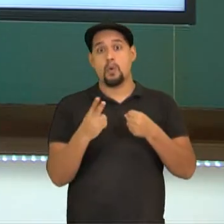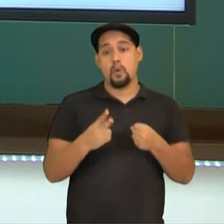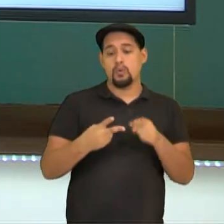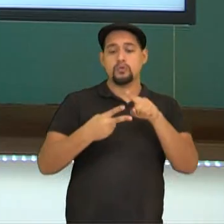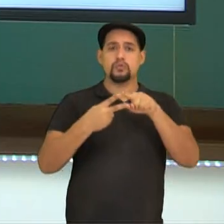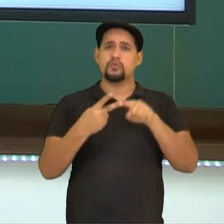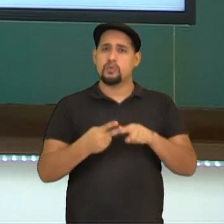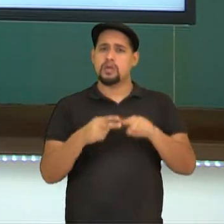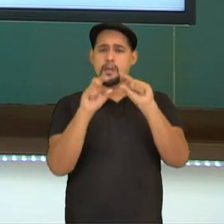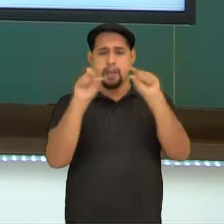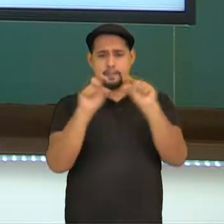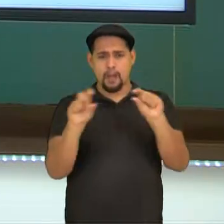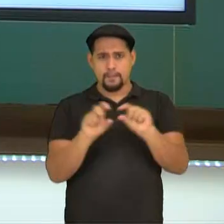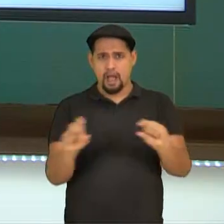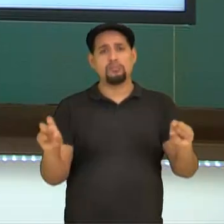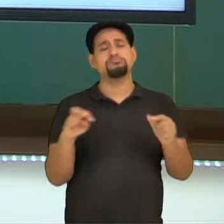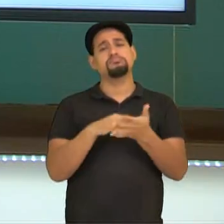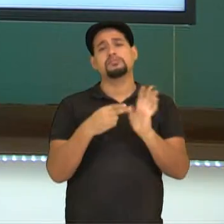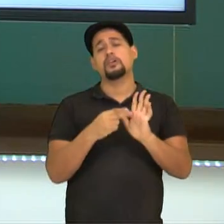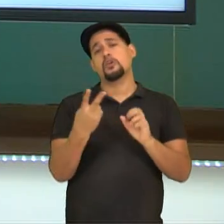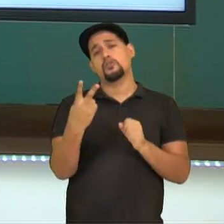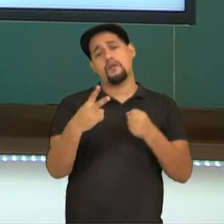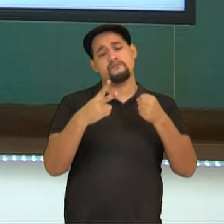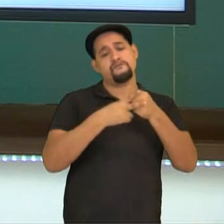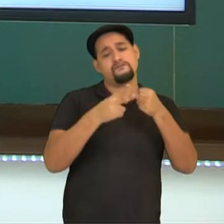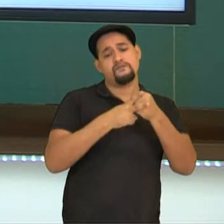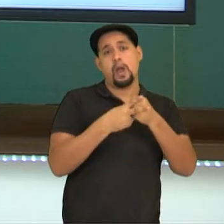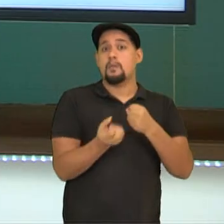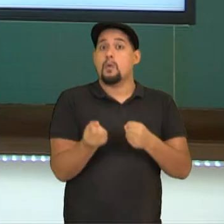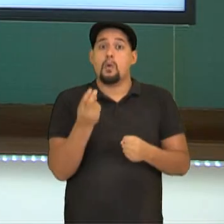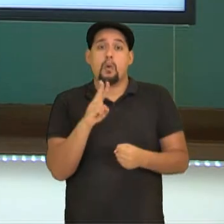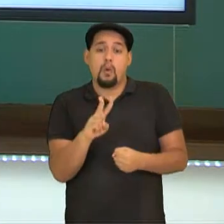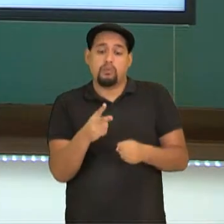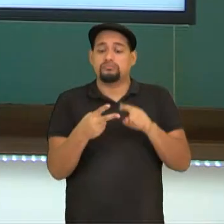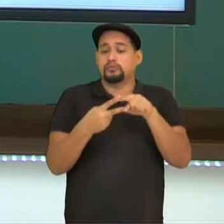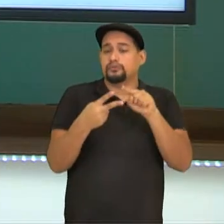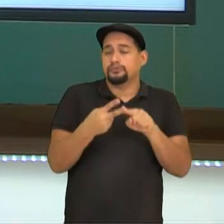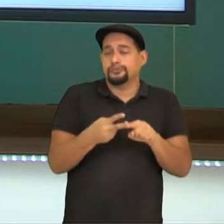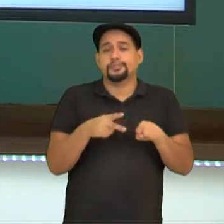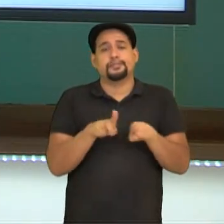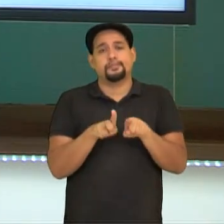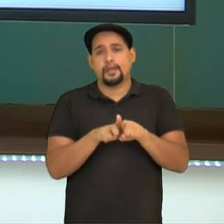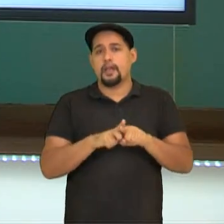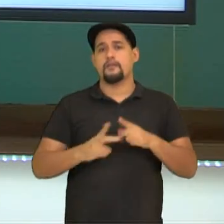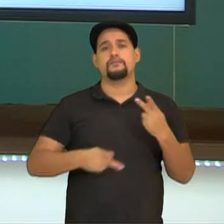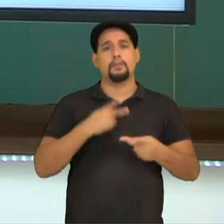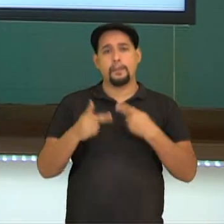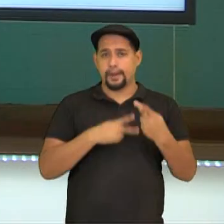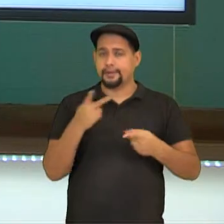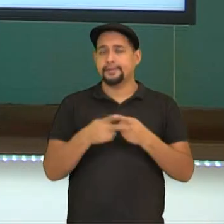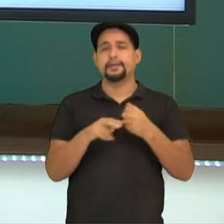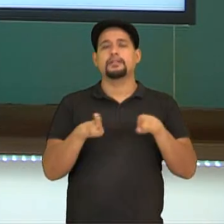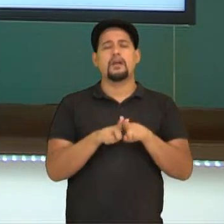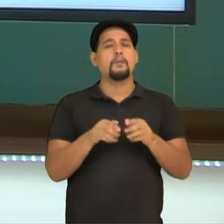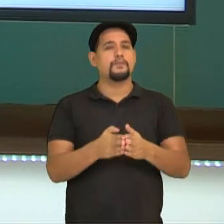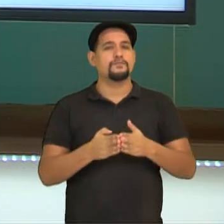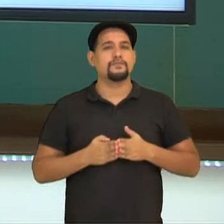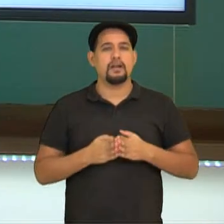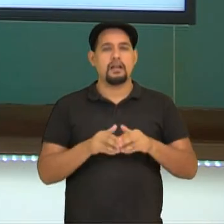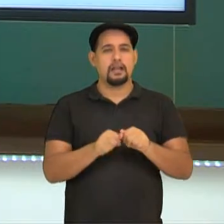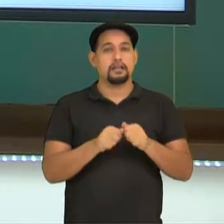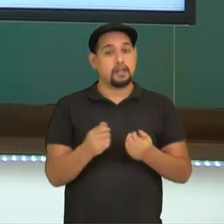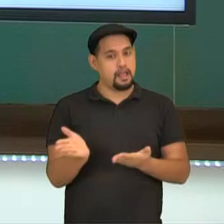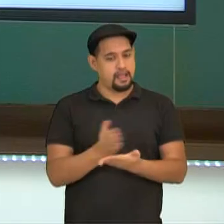ou mais orações, que seja dois verbos ou duas ou mais locuções verbais. Então, faça o favor de me